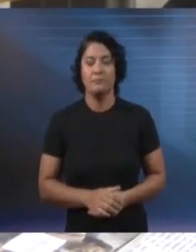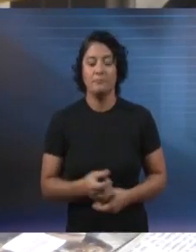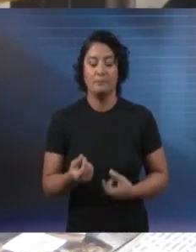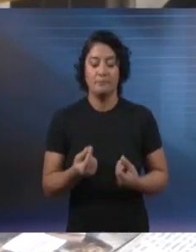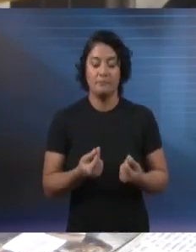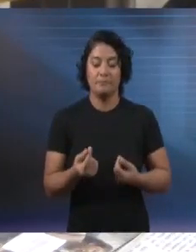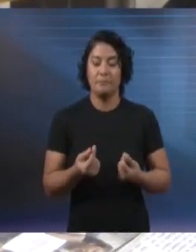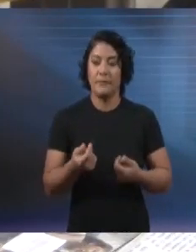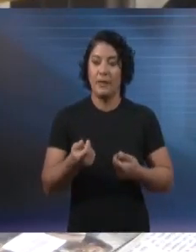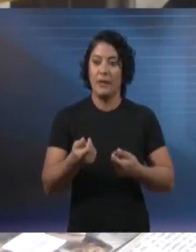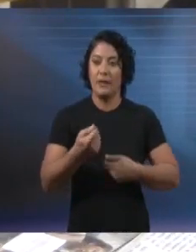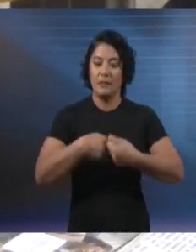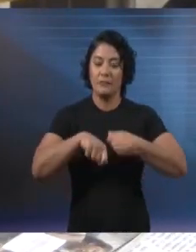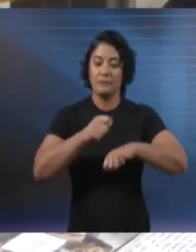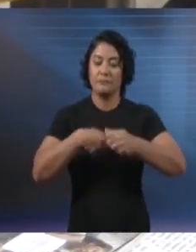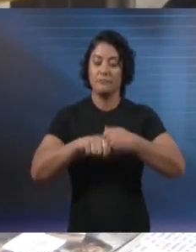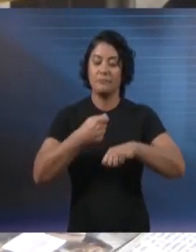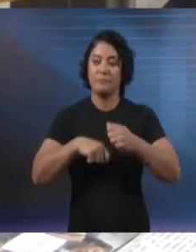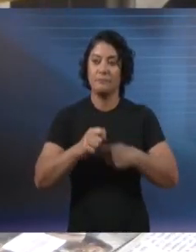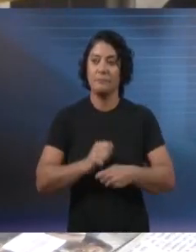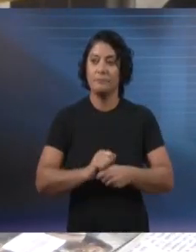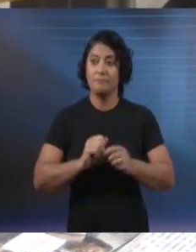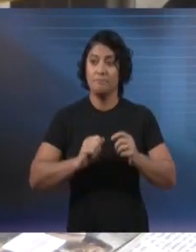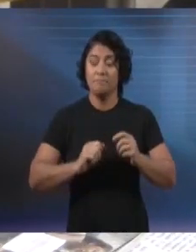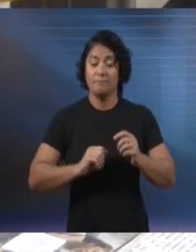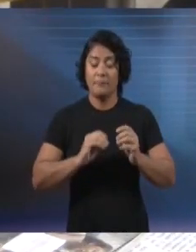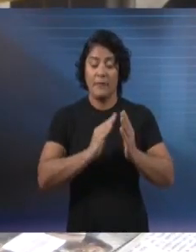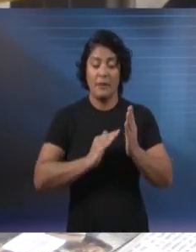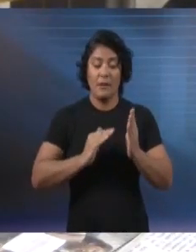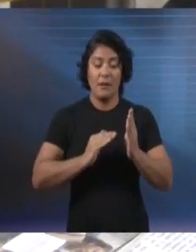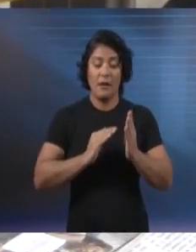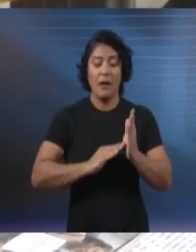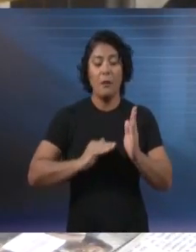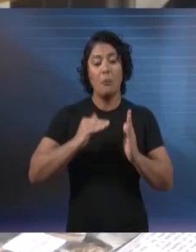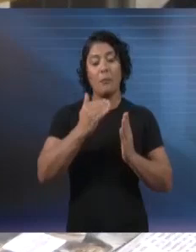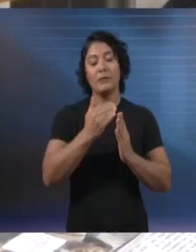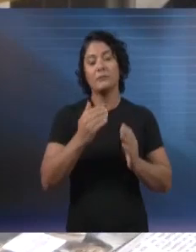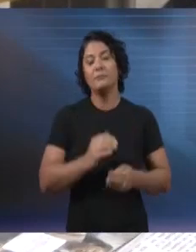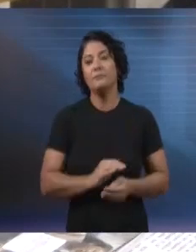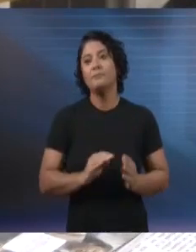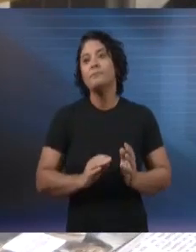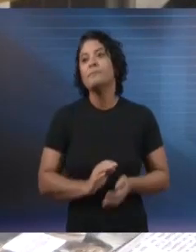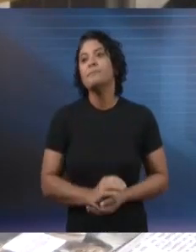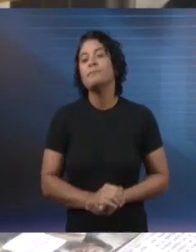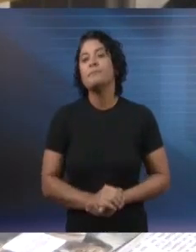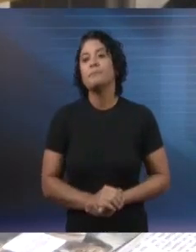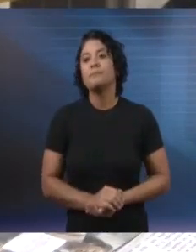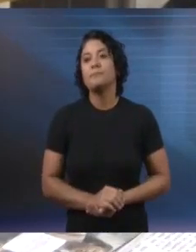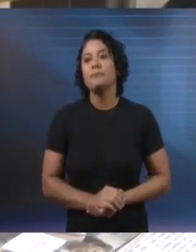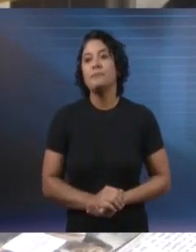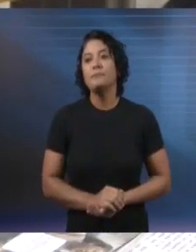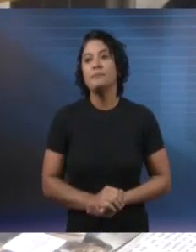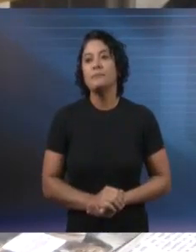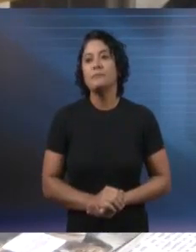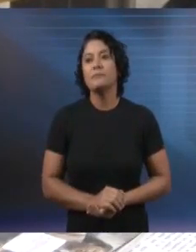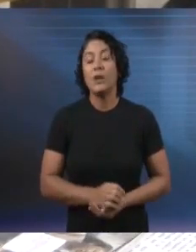financeiras, administrativas, de dar o aumento ou não. Tinha que provar com